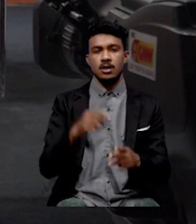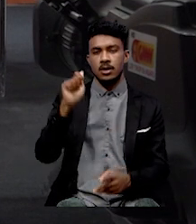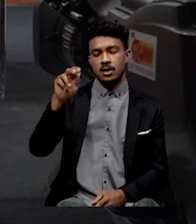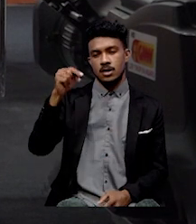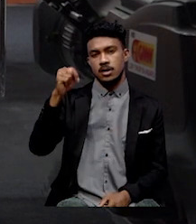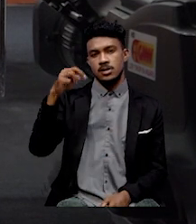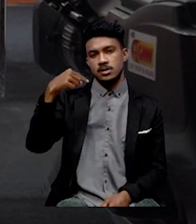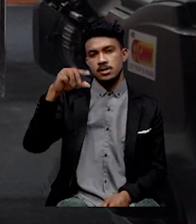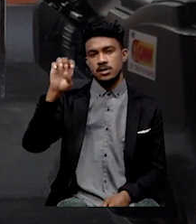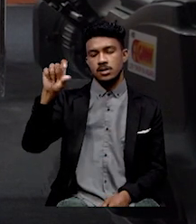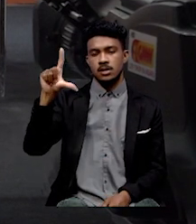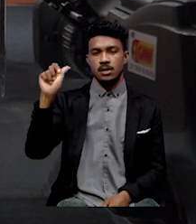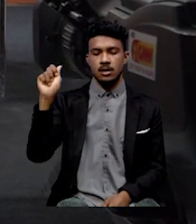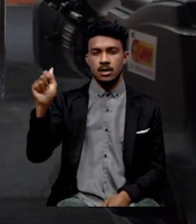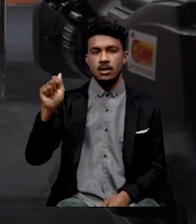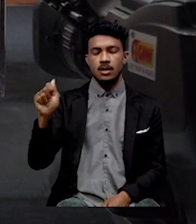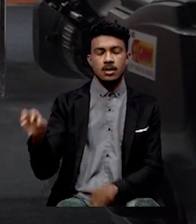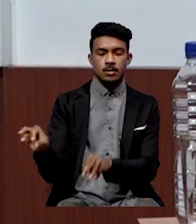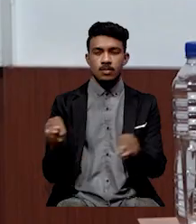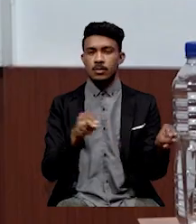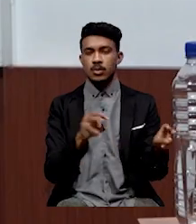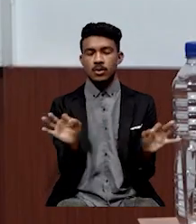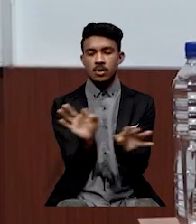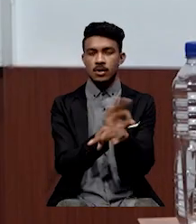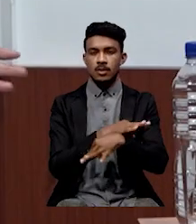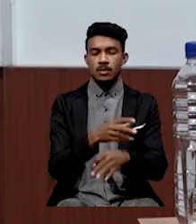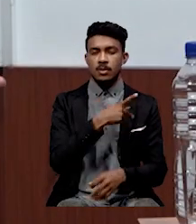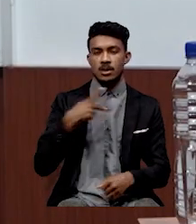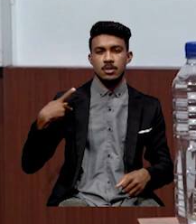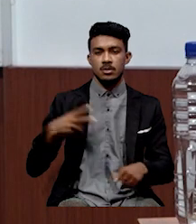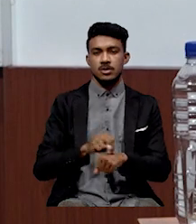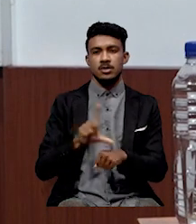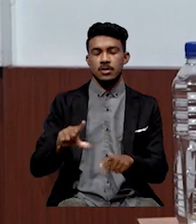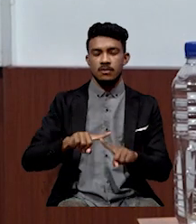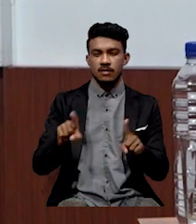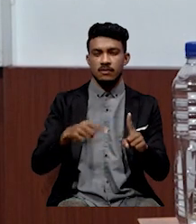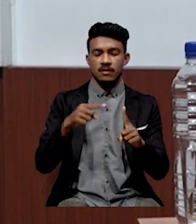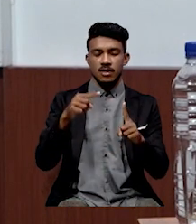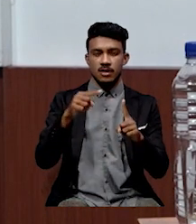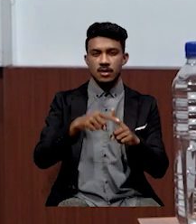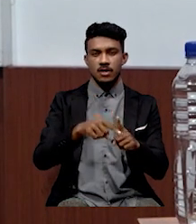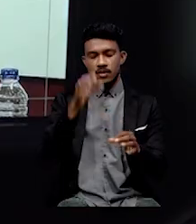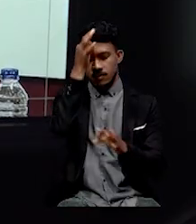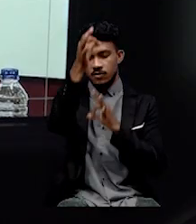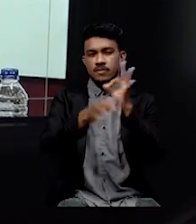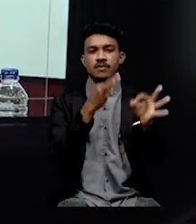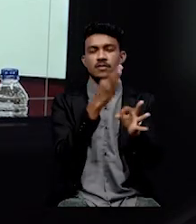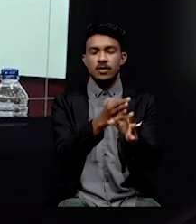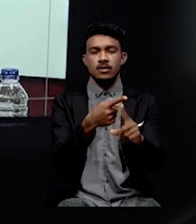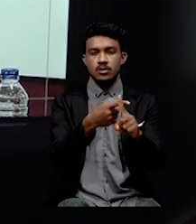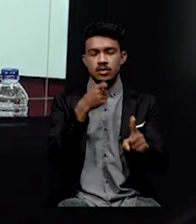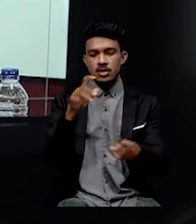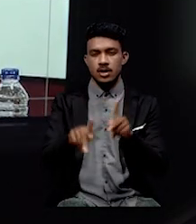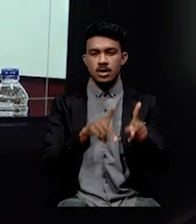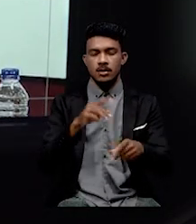se dissolve o Parlamento Nacional, bem ir retan confiança usi povo, hori sai Presidente da República, Tinan rihun rua rua